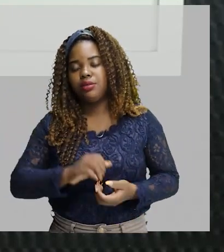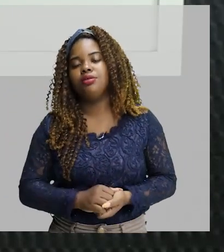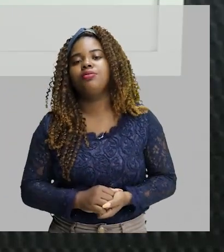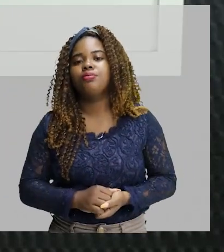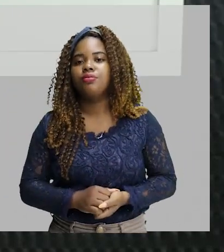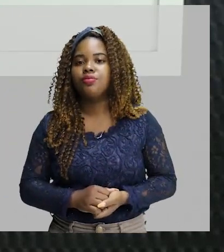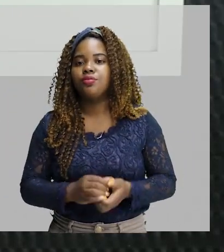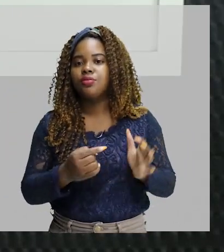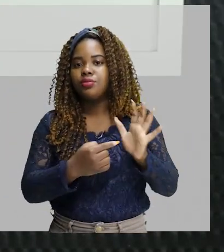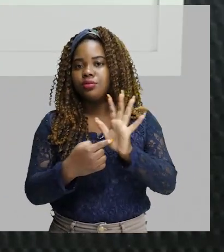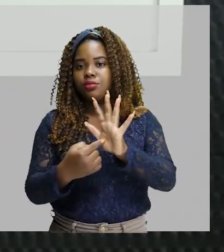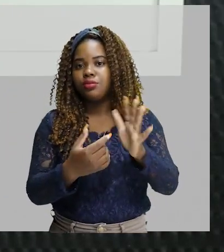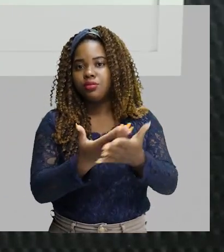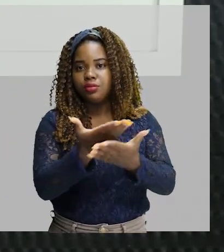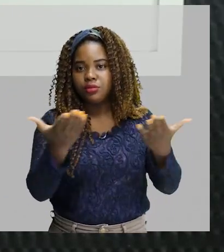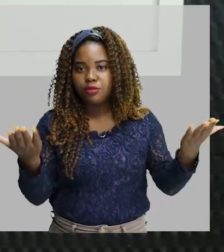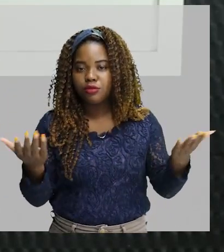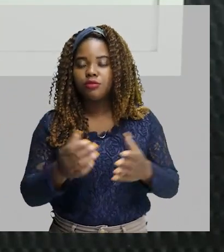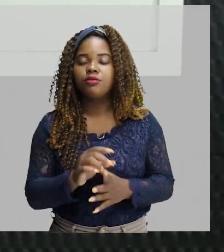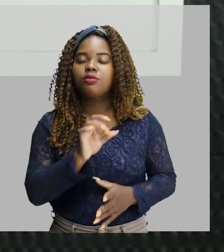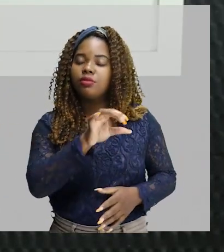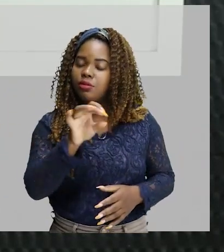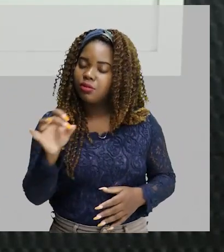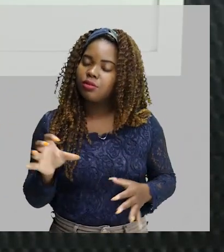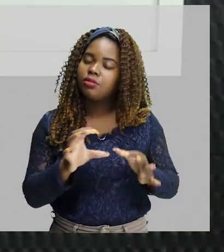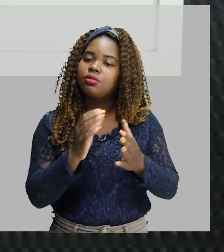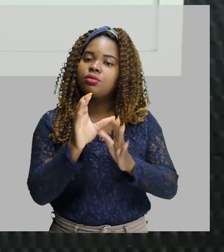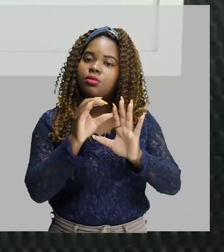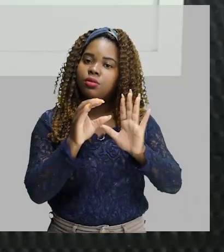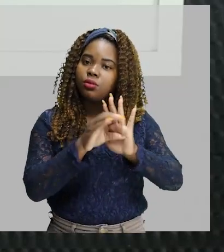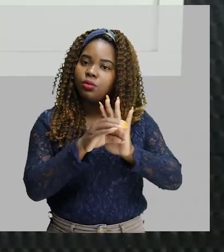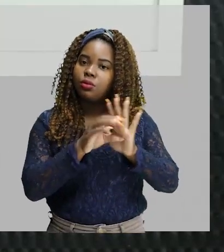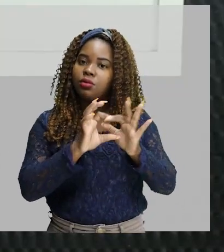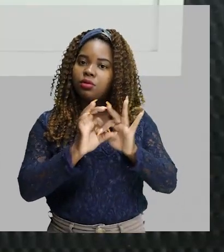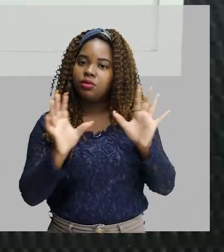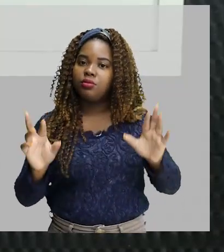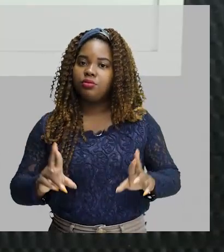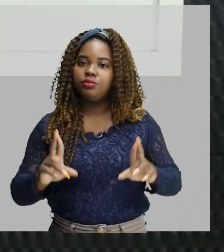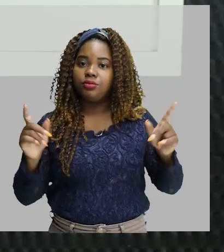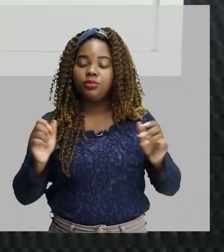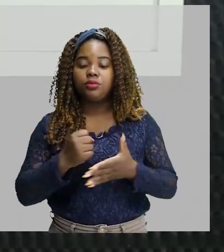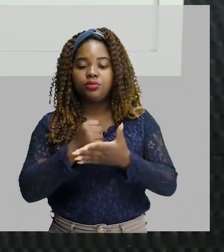um sobre um conceito de liberdade diferente que pode ajudá-los a escrever